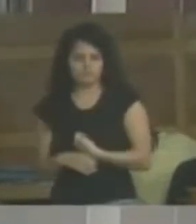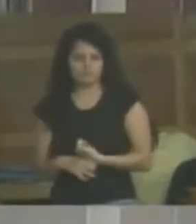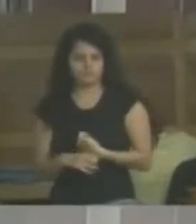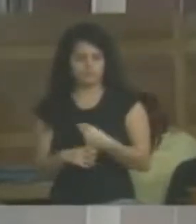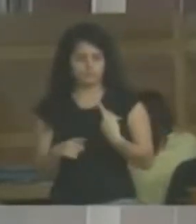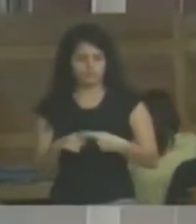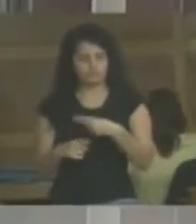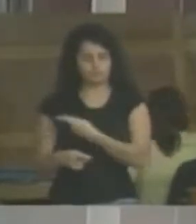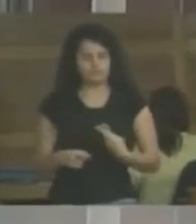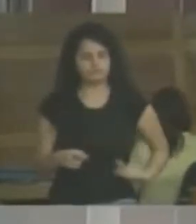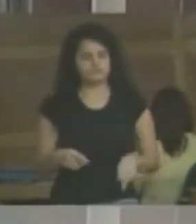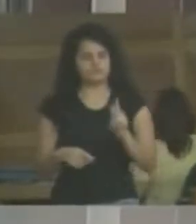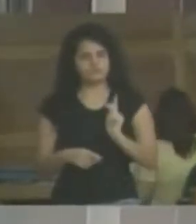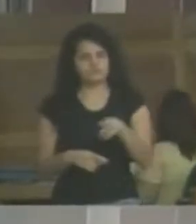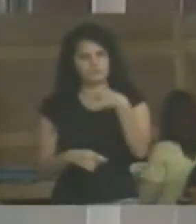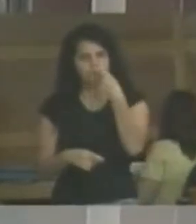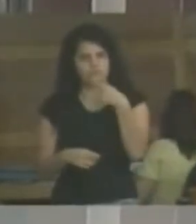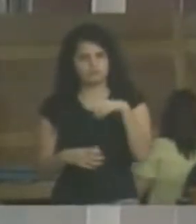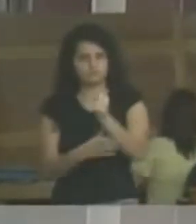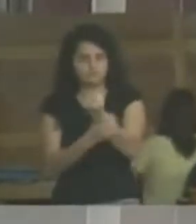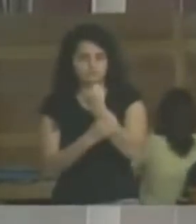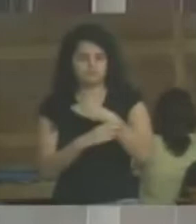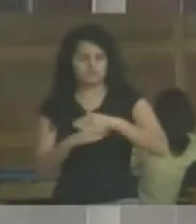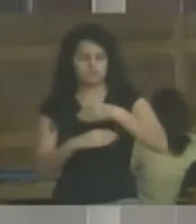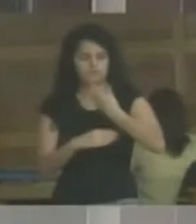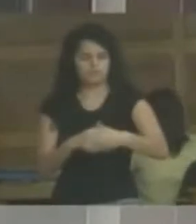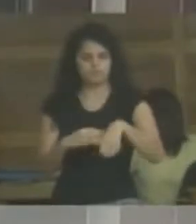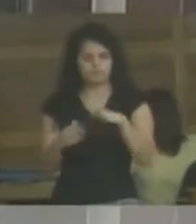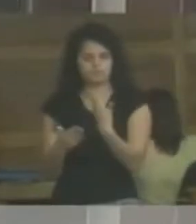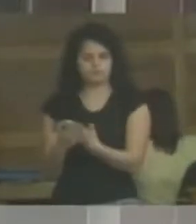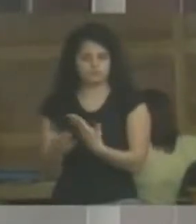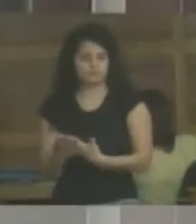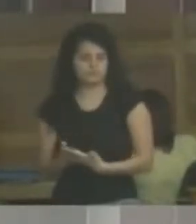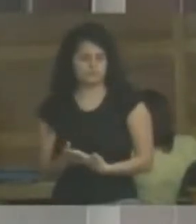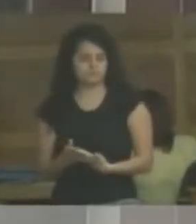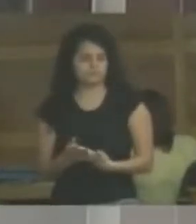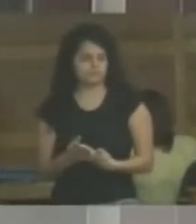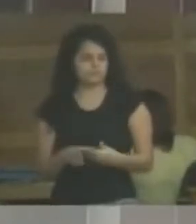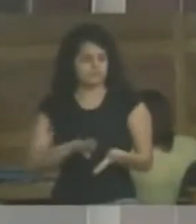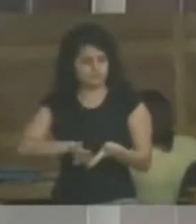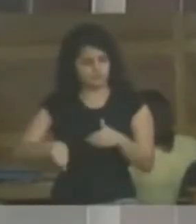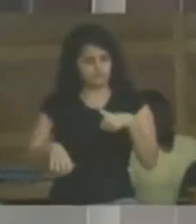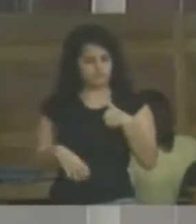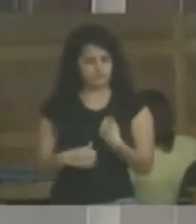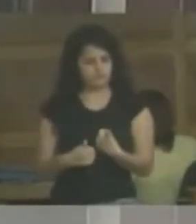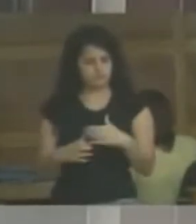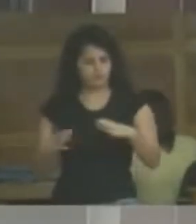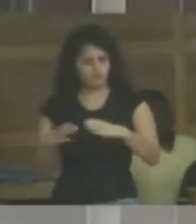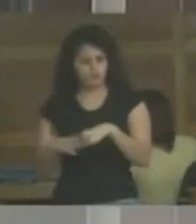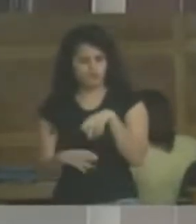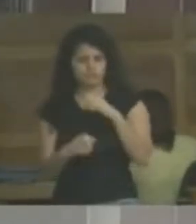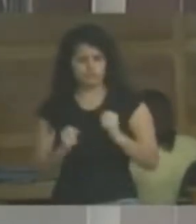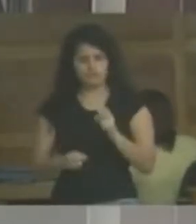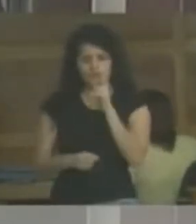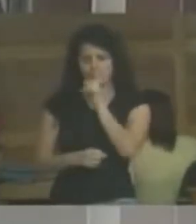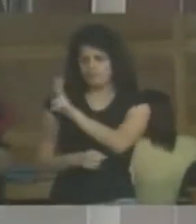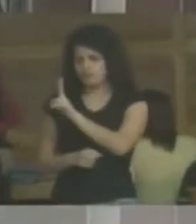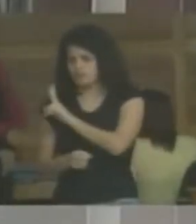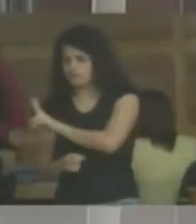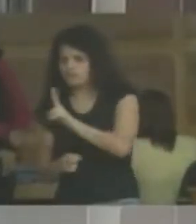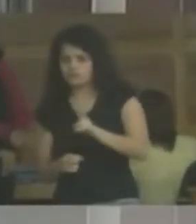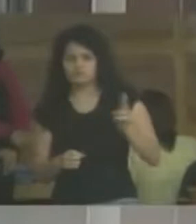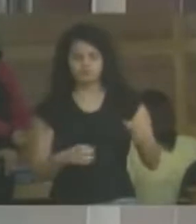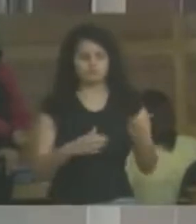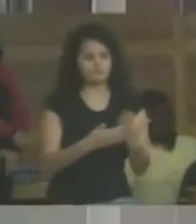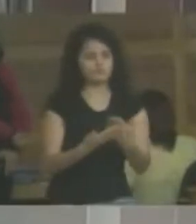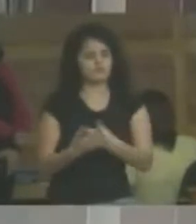também sempre fala aqui na questão da segurança na porta dos colégios. Então, nós tirarmos, sim, uma comissão e visitar colégio por colégio, ver